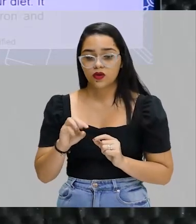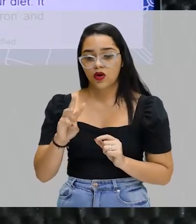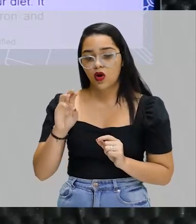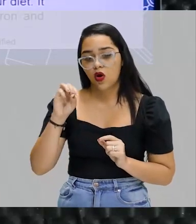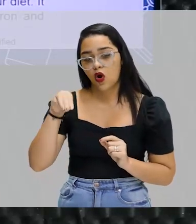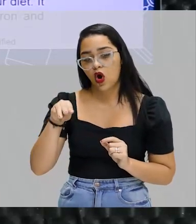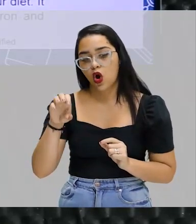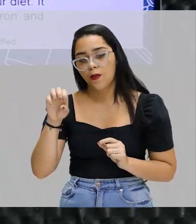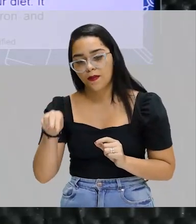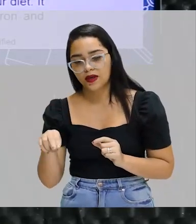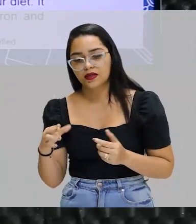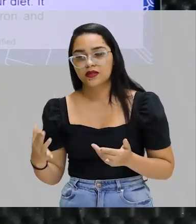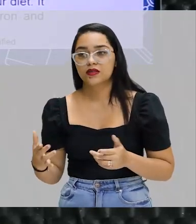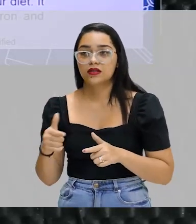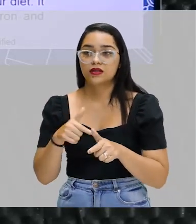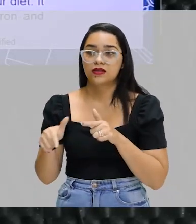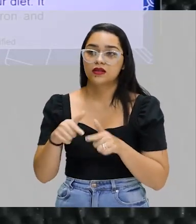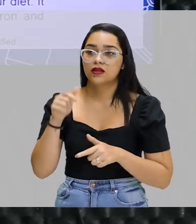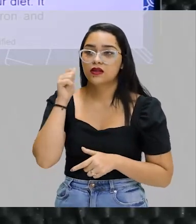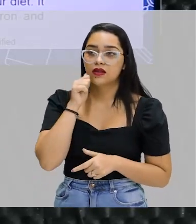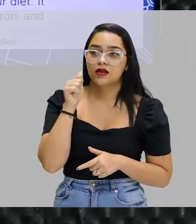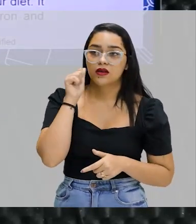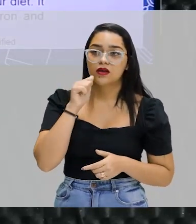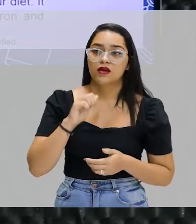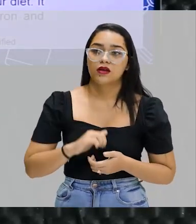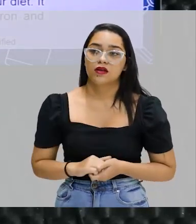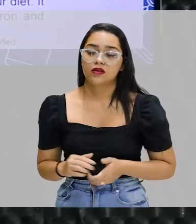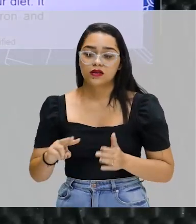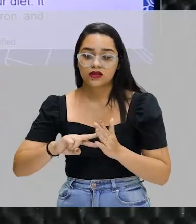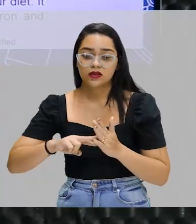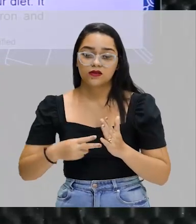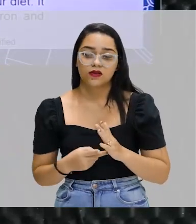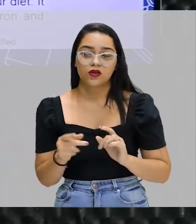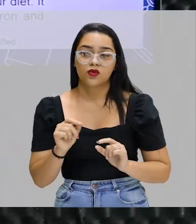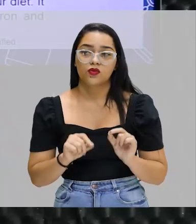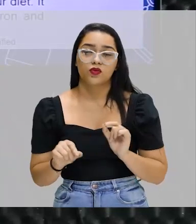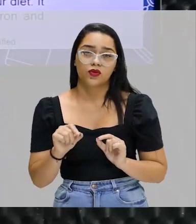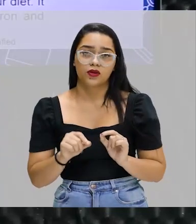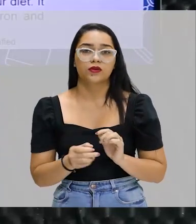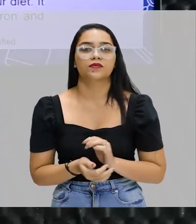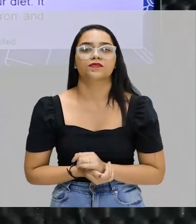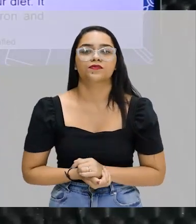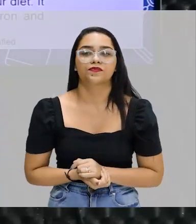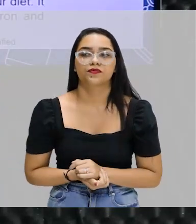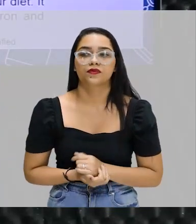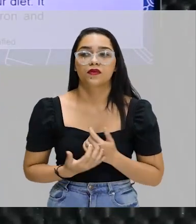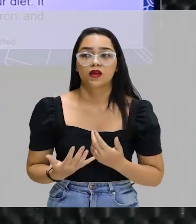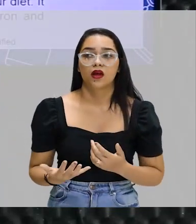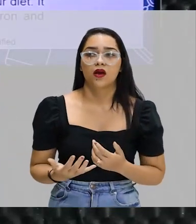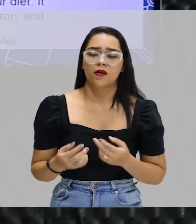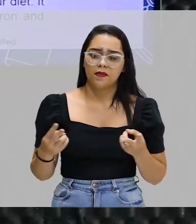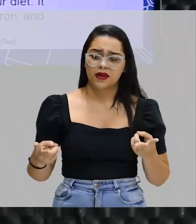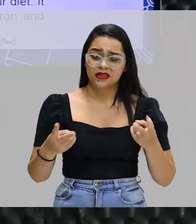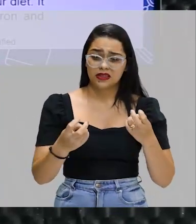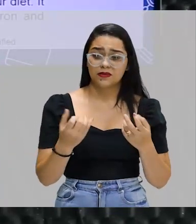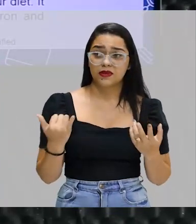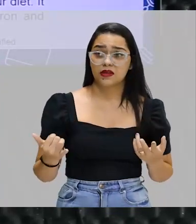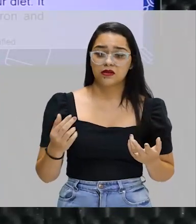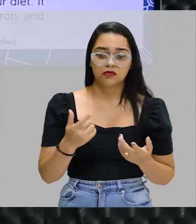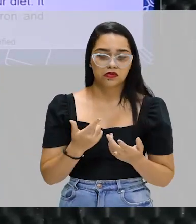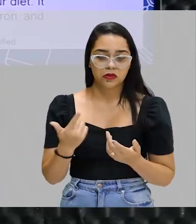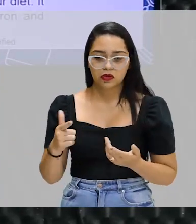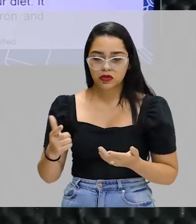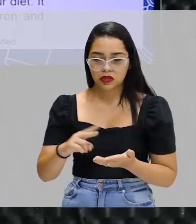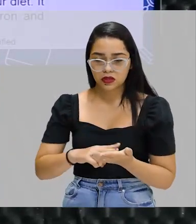women's work, trabalho de mulher, ou seja, tarefa feminina. Então, perceba que, sem traduzir